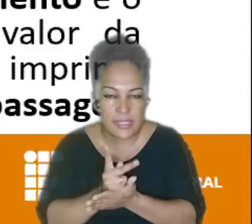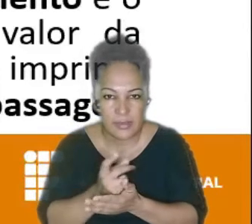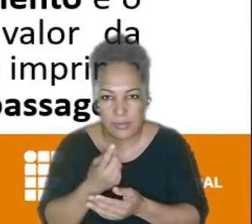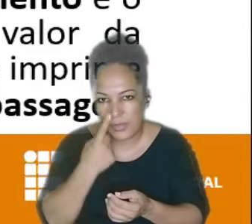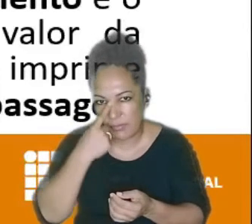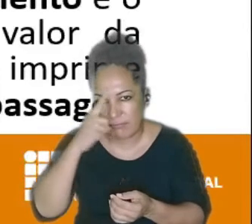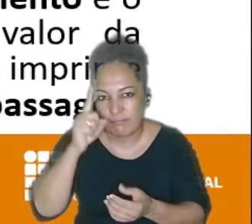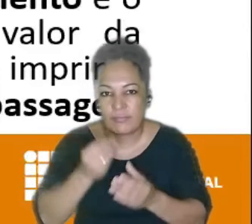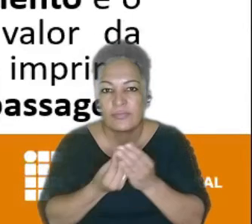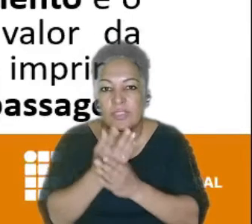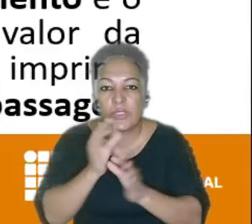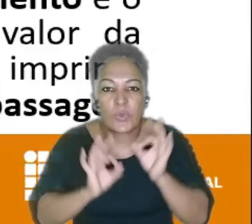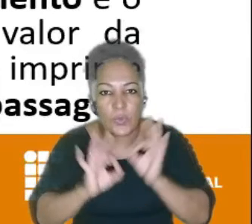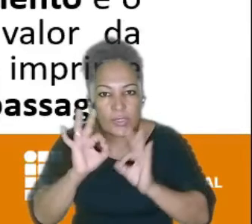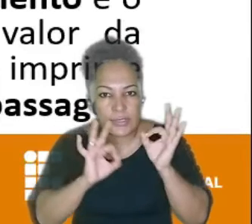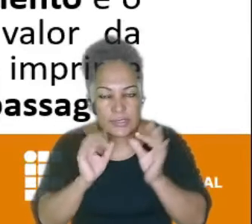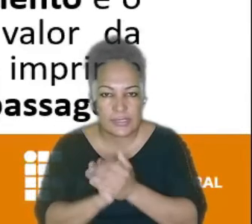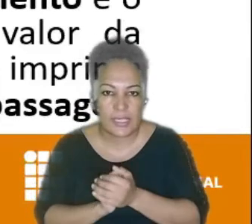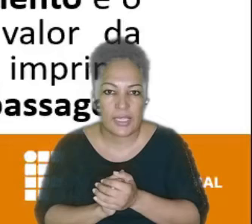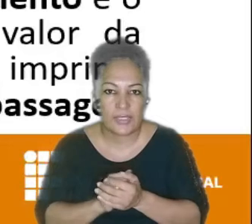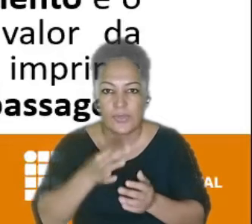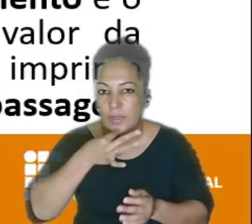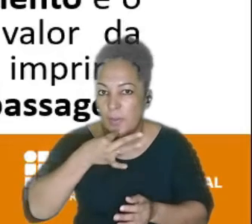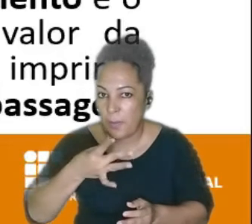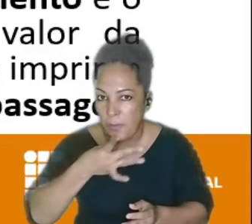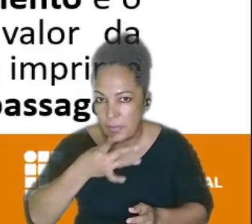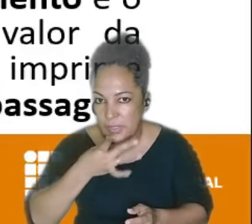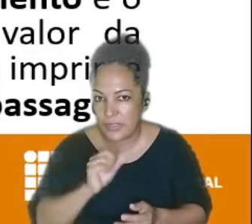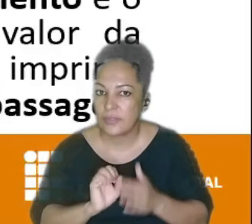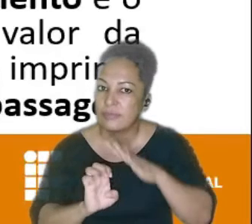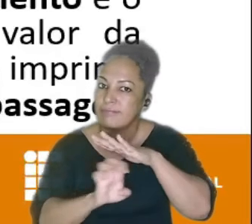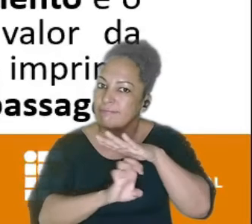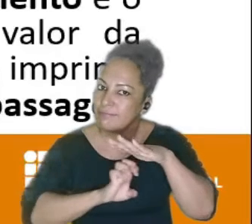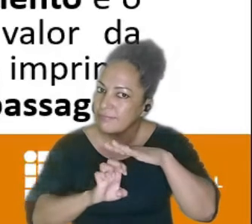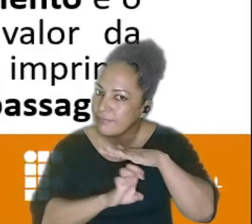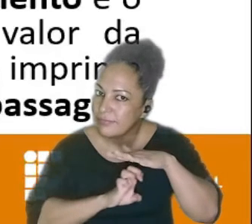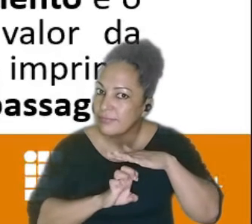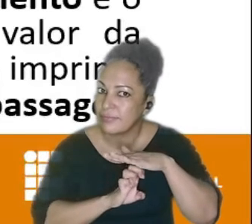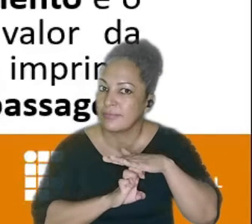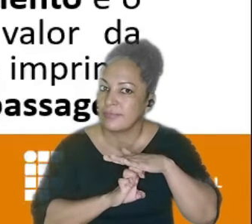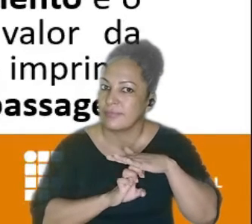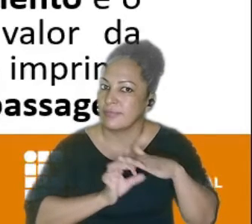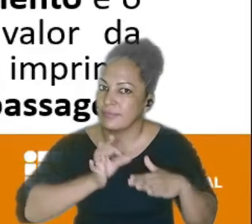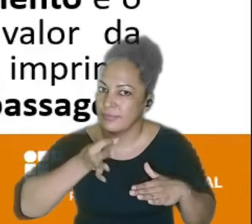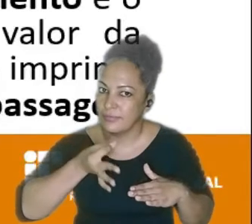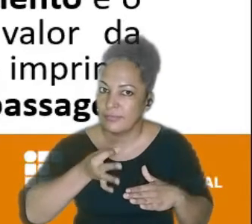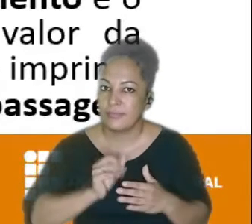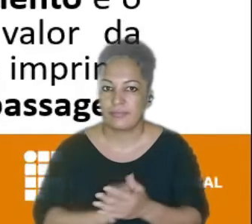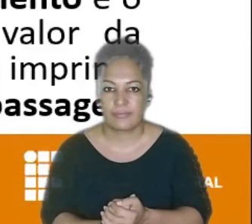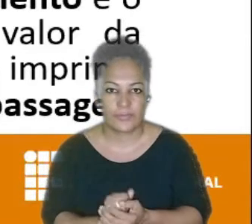sempre criado, sempre será modelado na perspectiva da